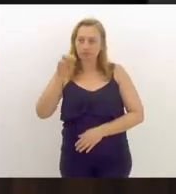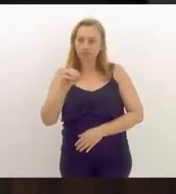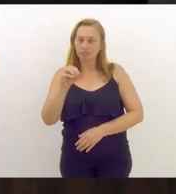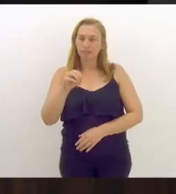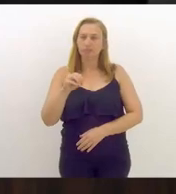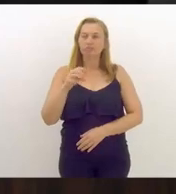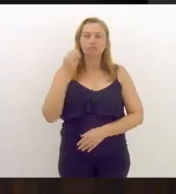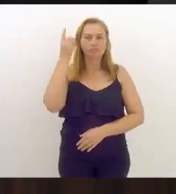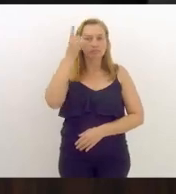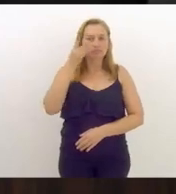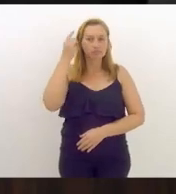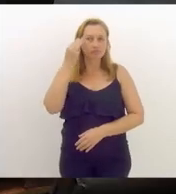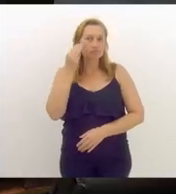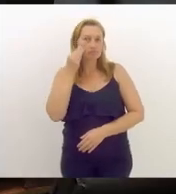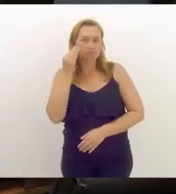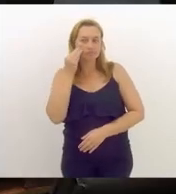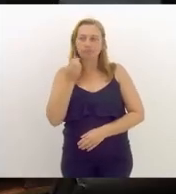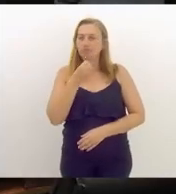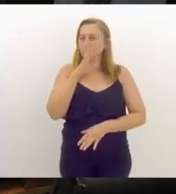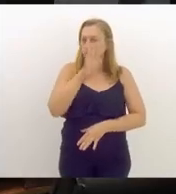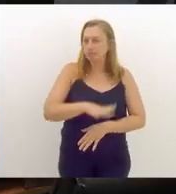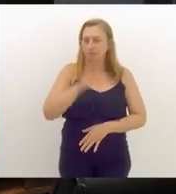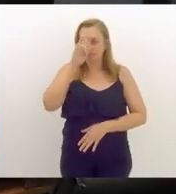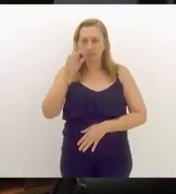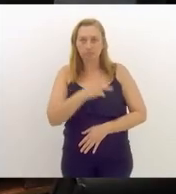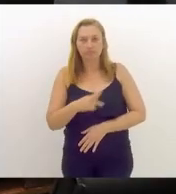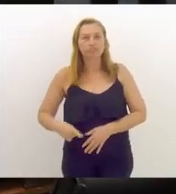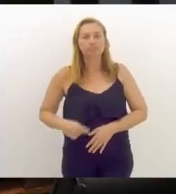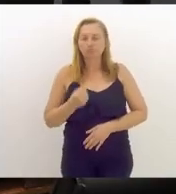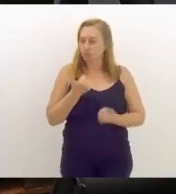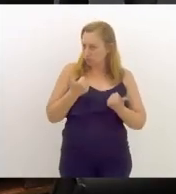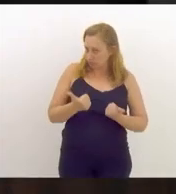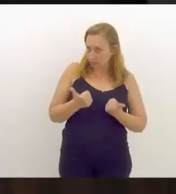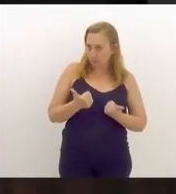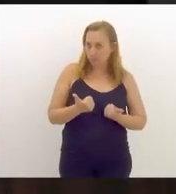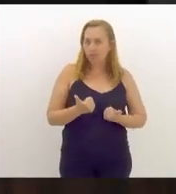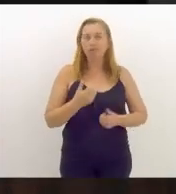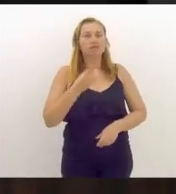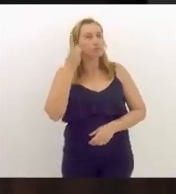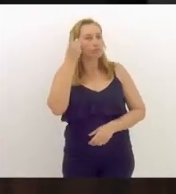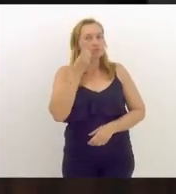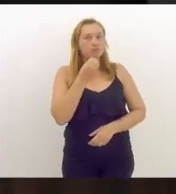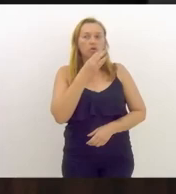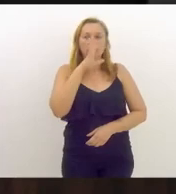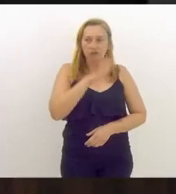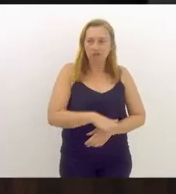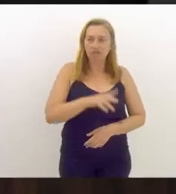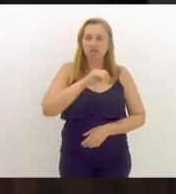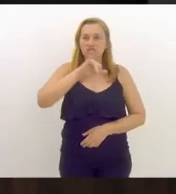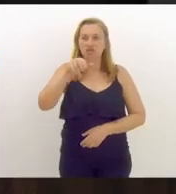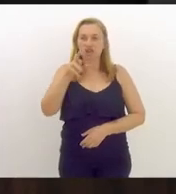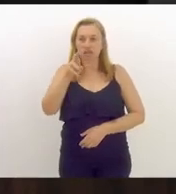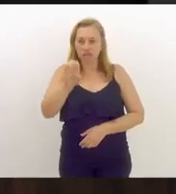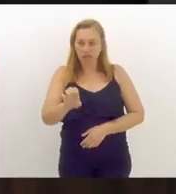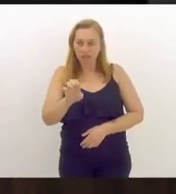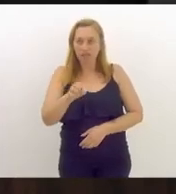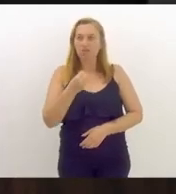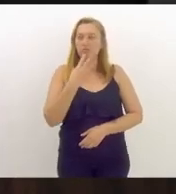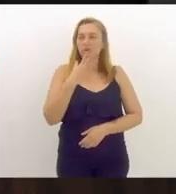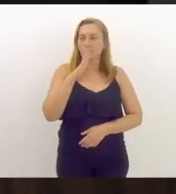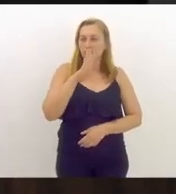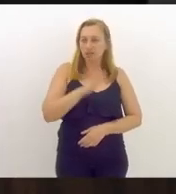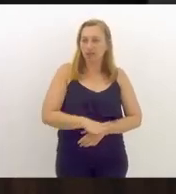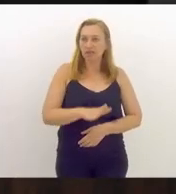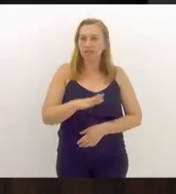Mônica Boa tarde Presidente tudo bem Boa tarde Jari Boa tarde Marcelo